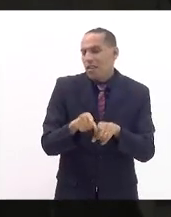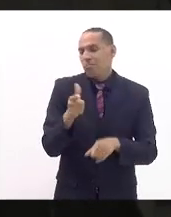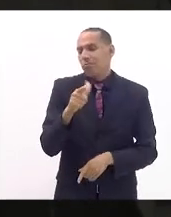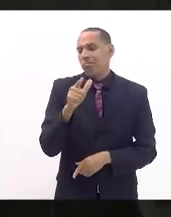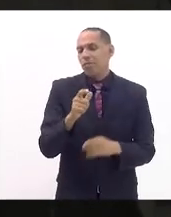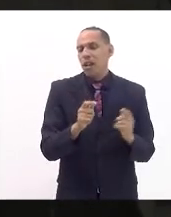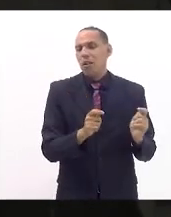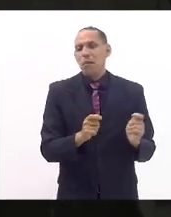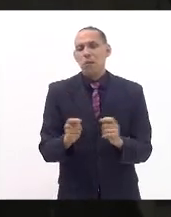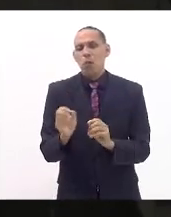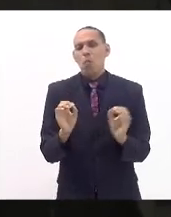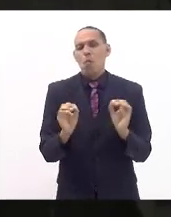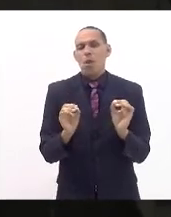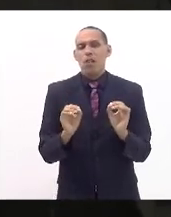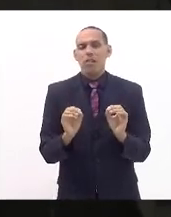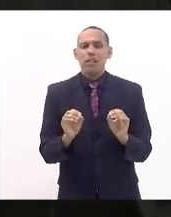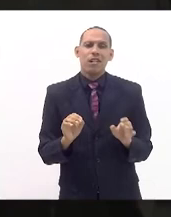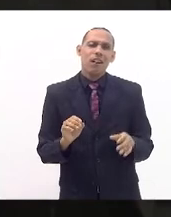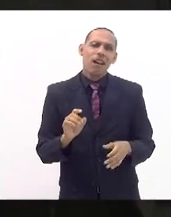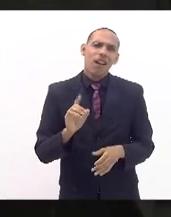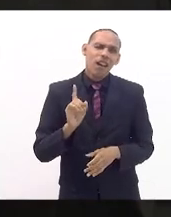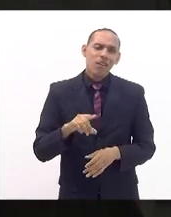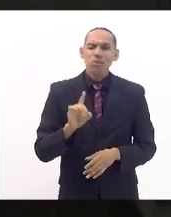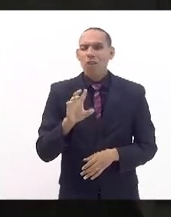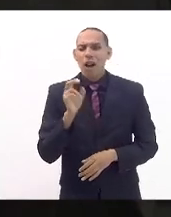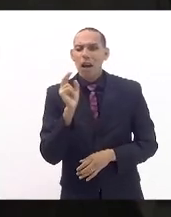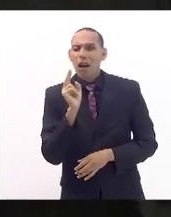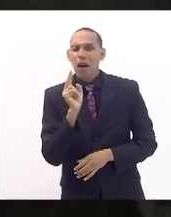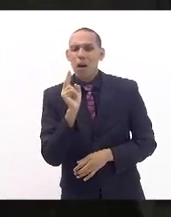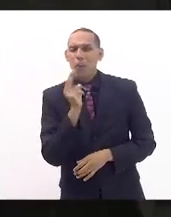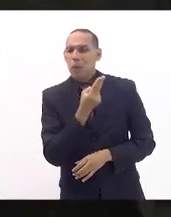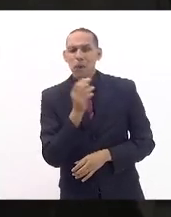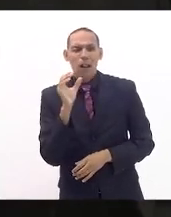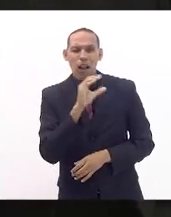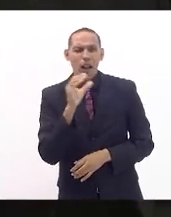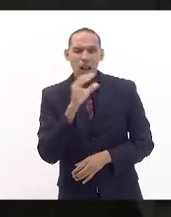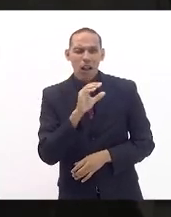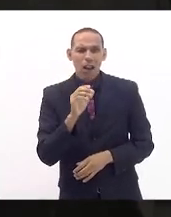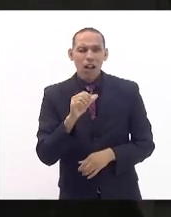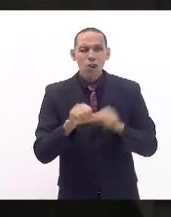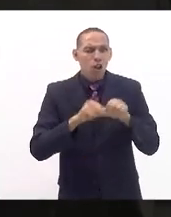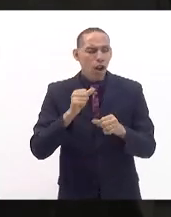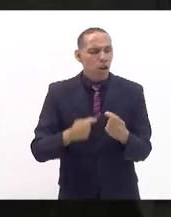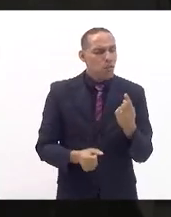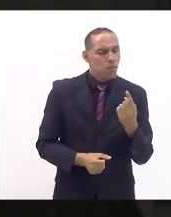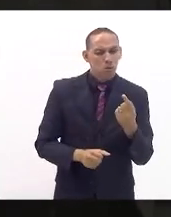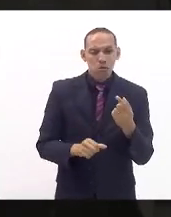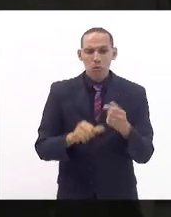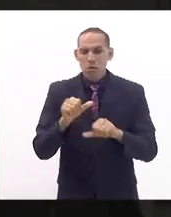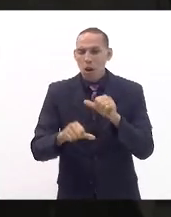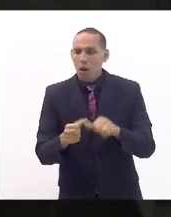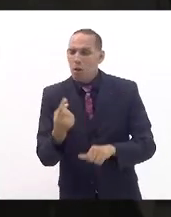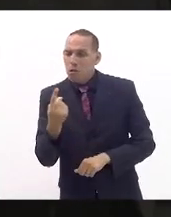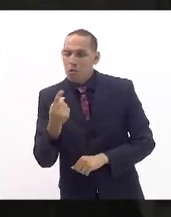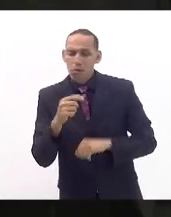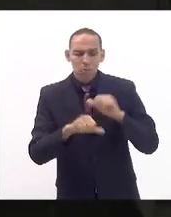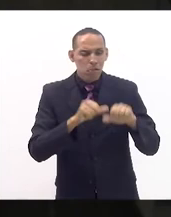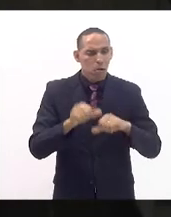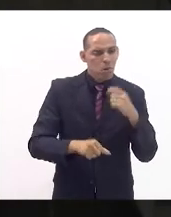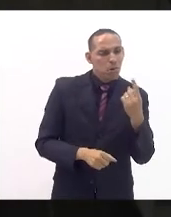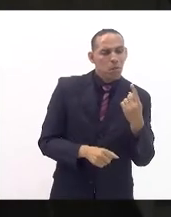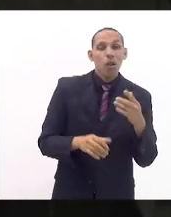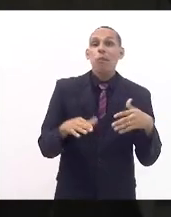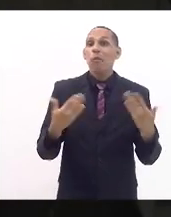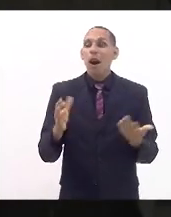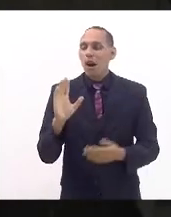rotineira. Tem uma conservação emergencial de trocar um ou outro, que fica em frangalhos, que a madeira